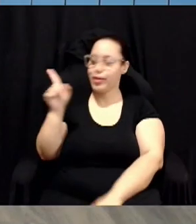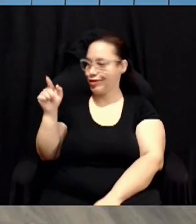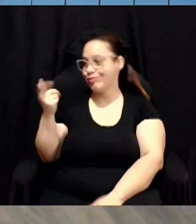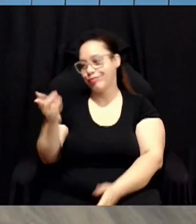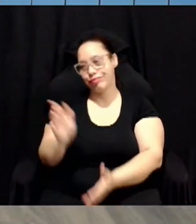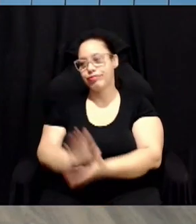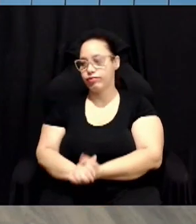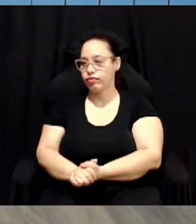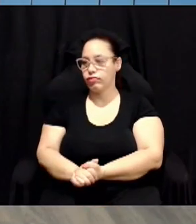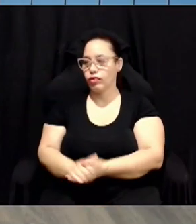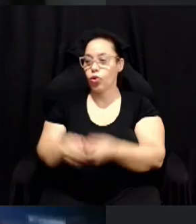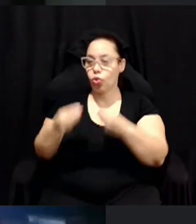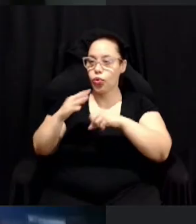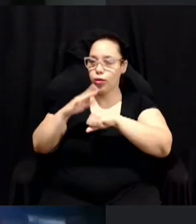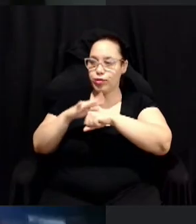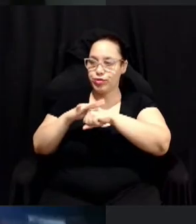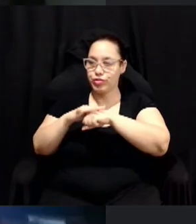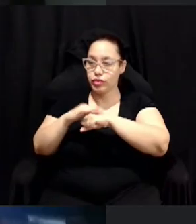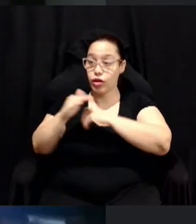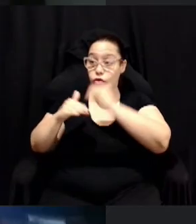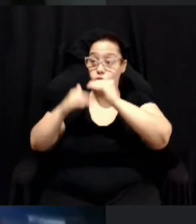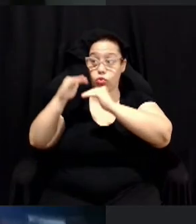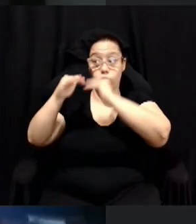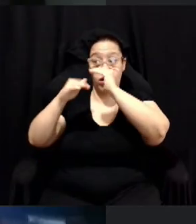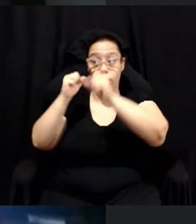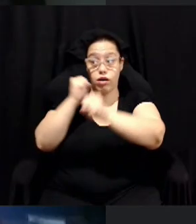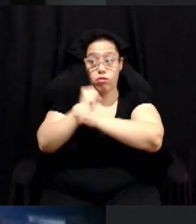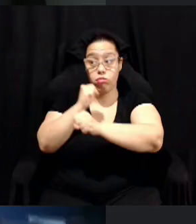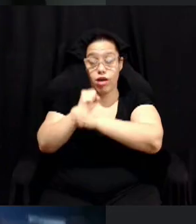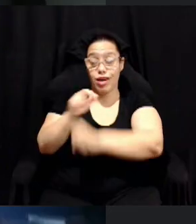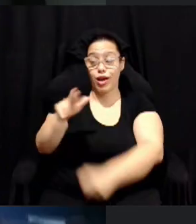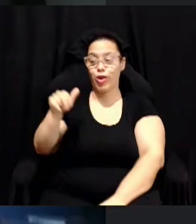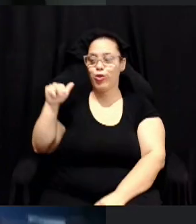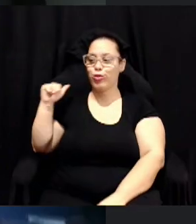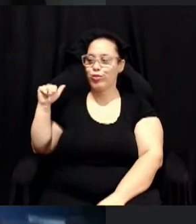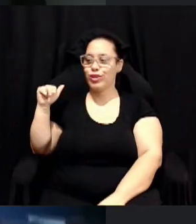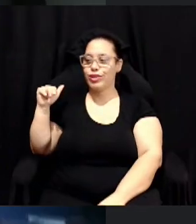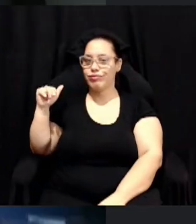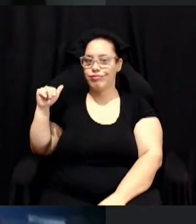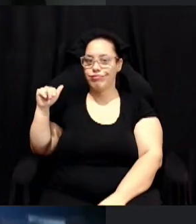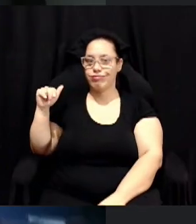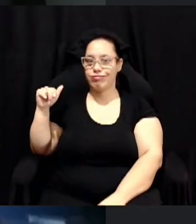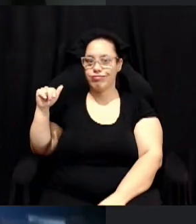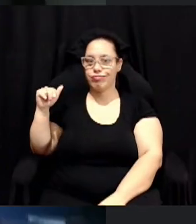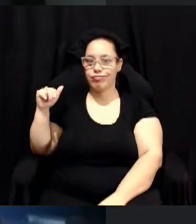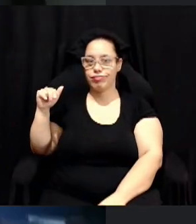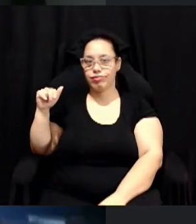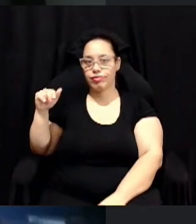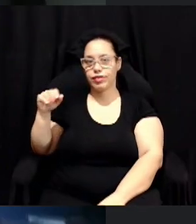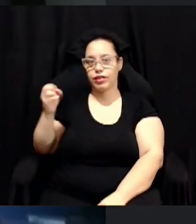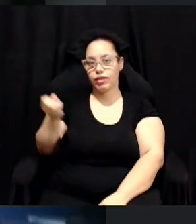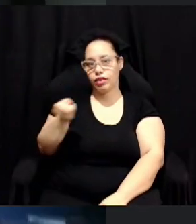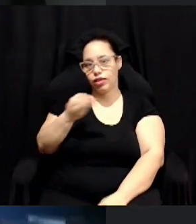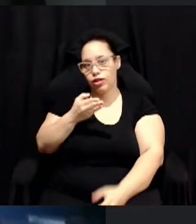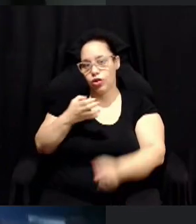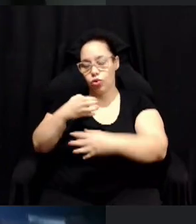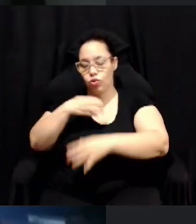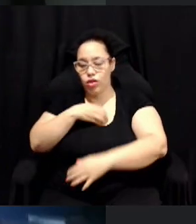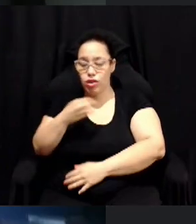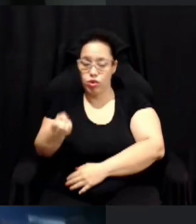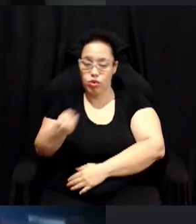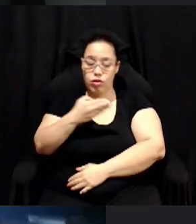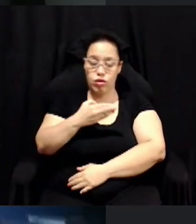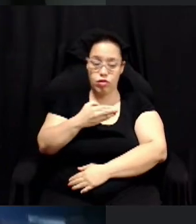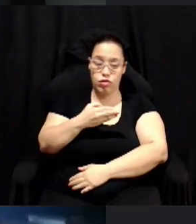uma doença que evolui, ela não para, então assim, às vezes cada dia tem uma coisinha nova, um sintoma novo, um efeito colateral,